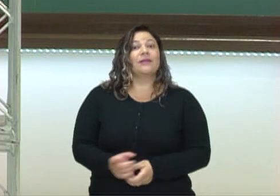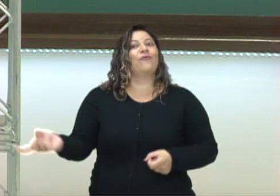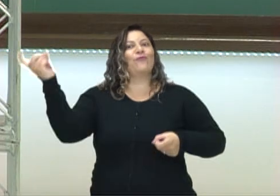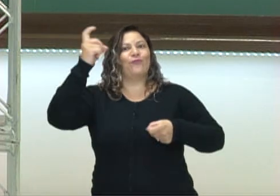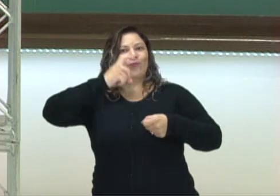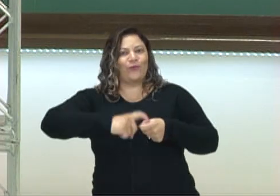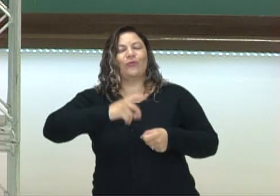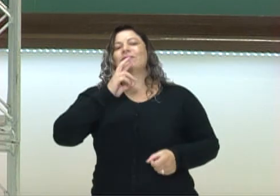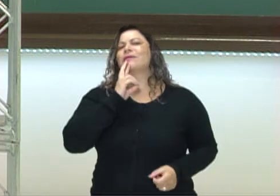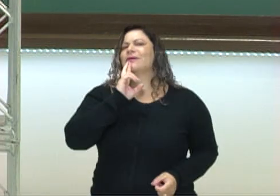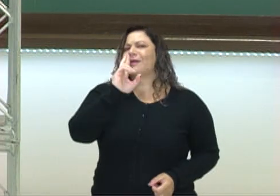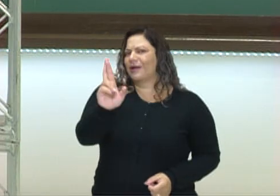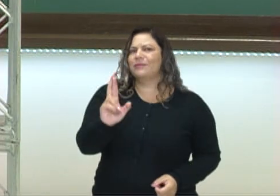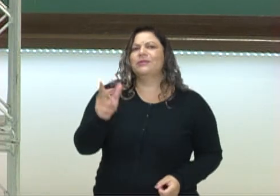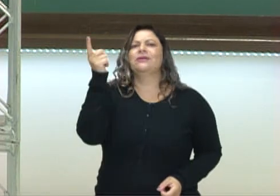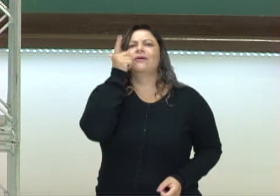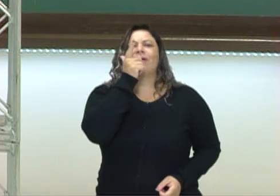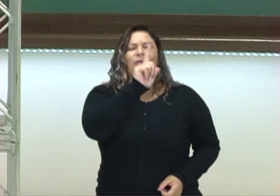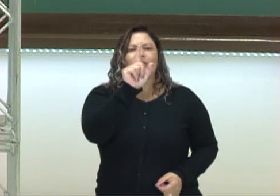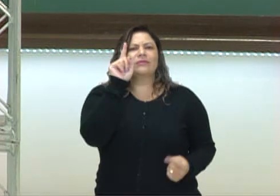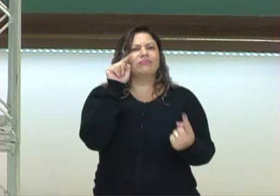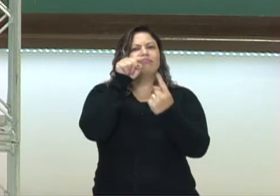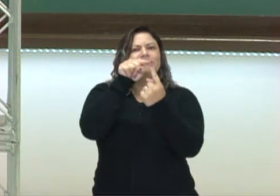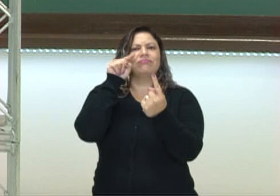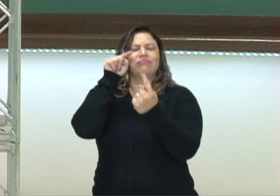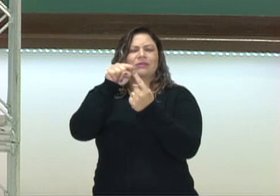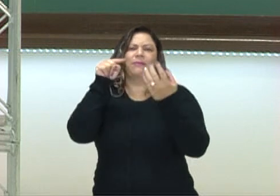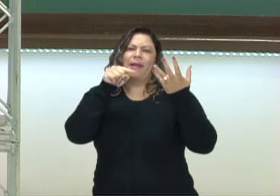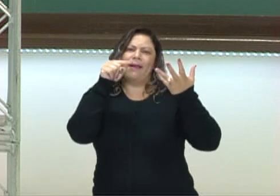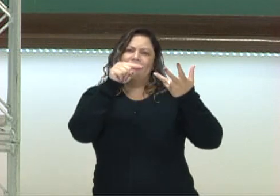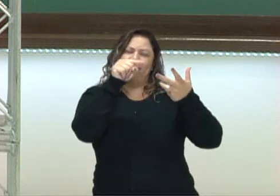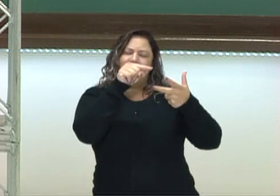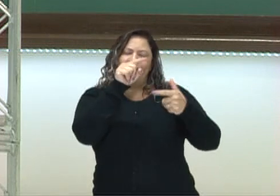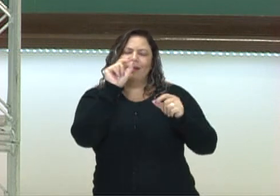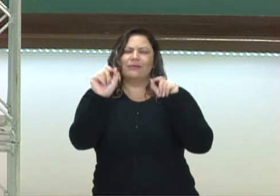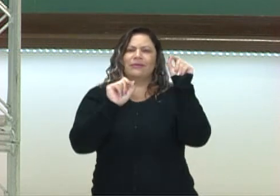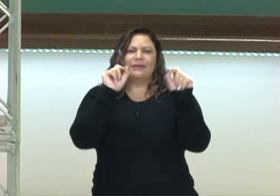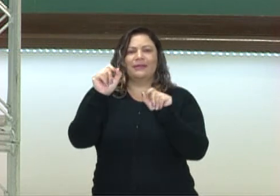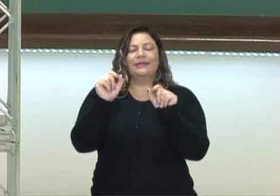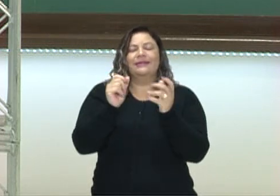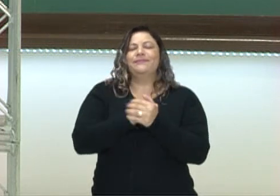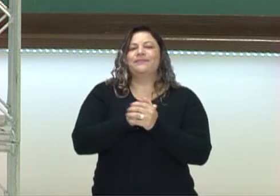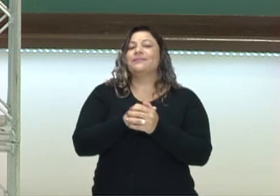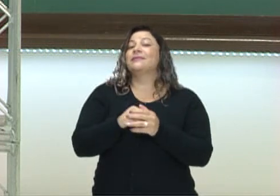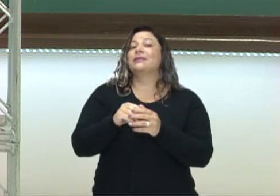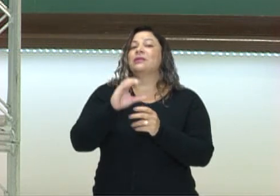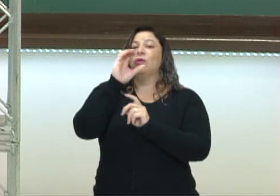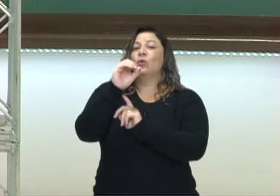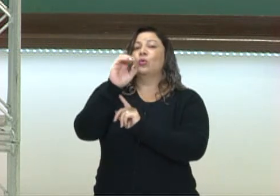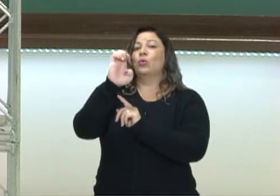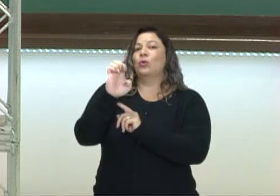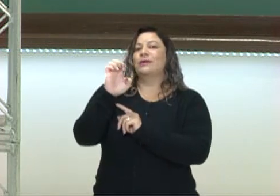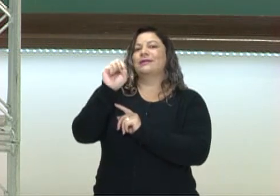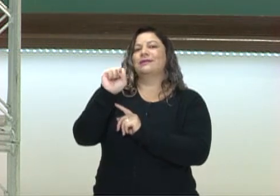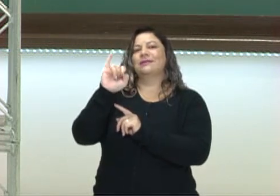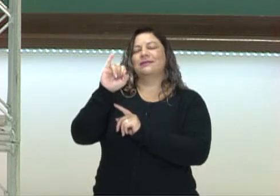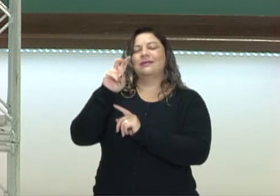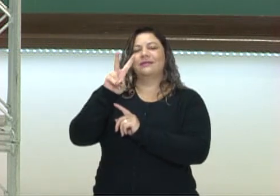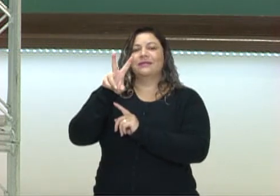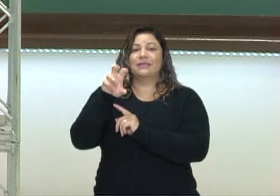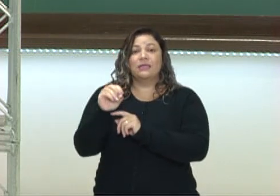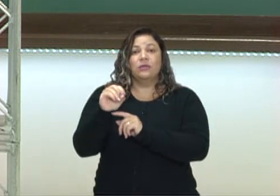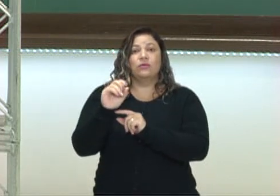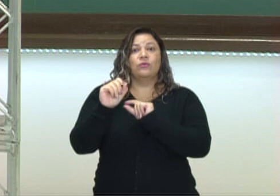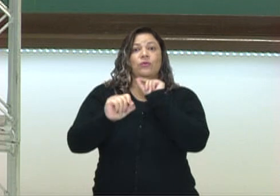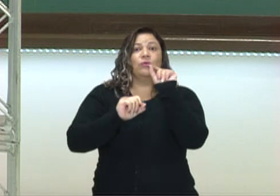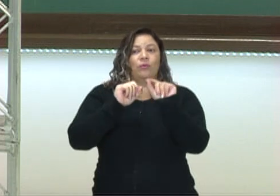Voltamos, respondeu, conseguiu identificar esses elementos coesivos, isso mesmo, esses elementos são coesivos porque eles